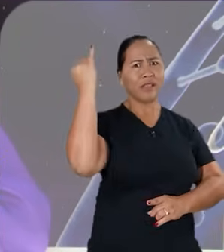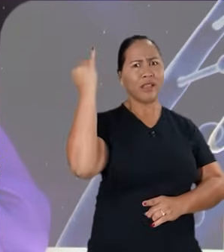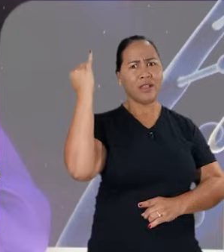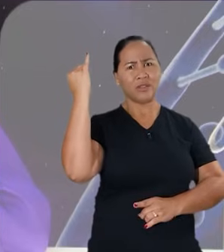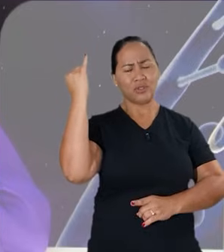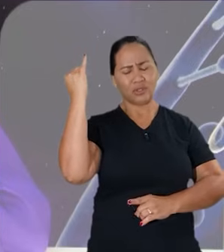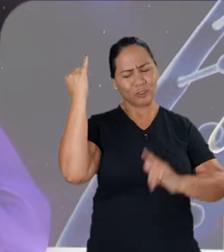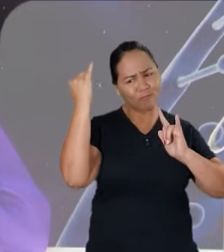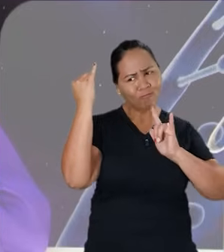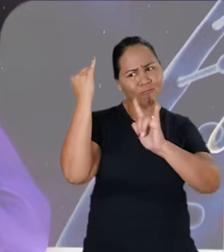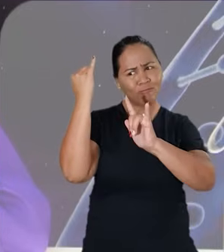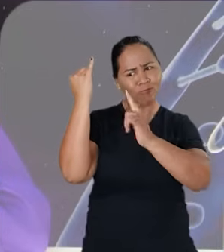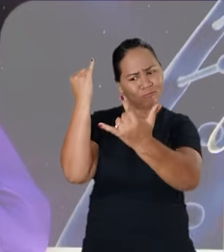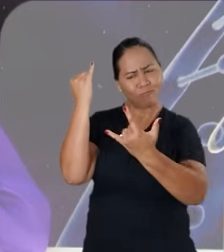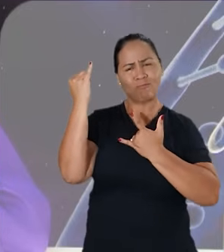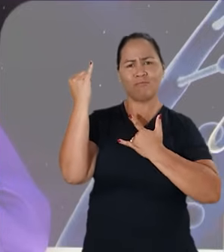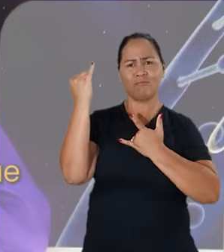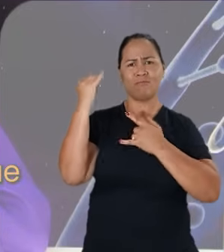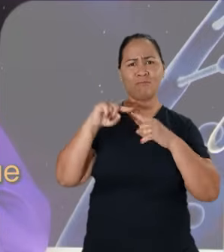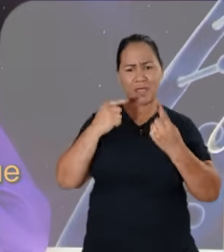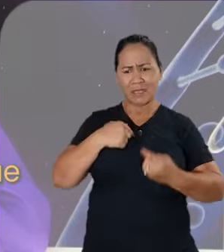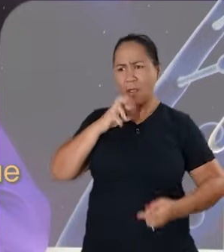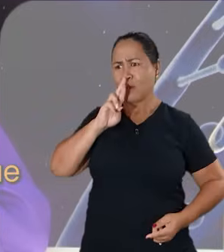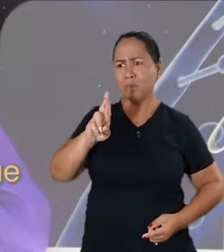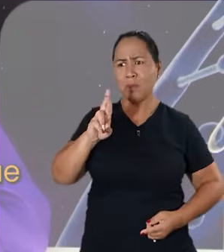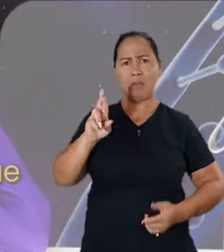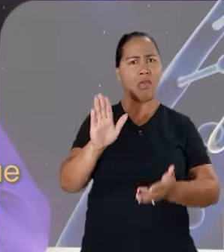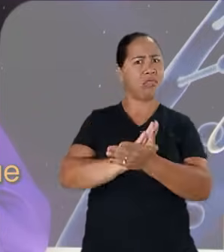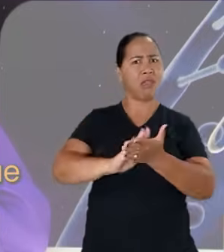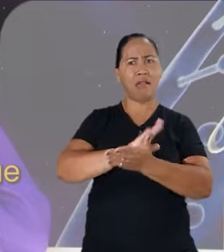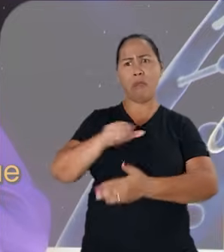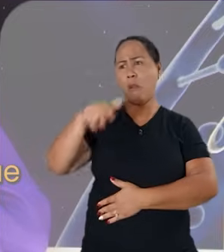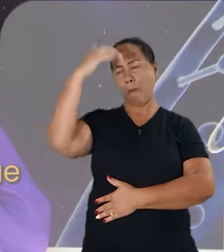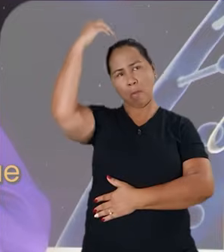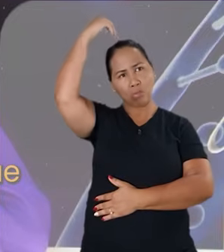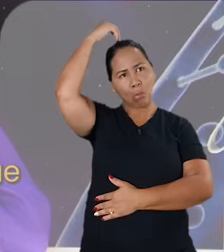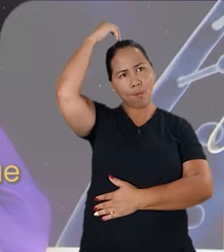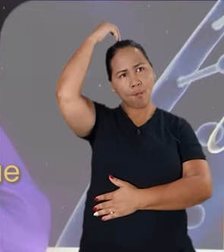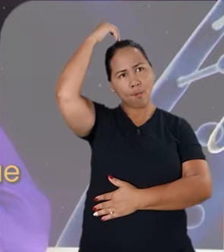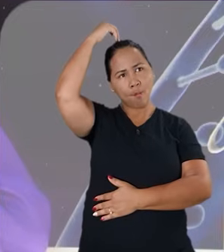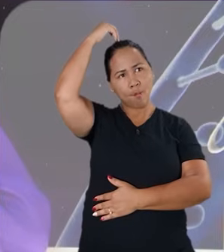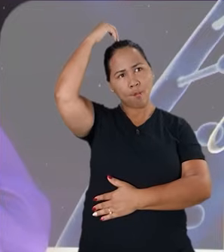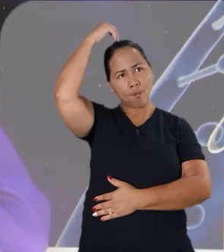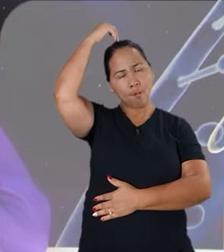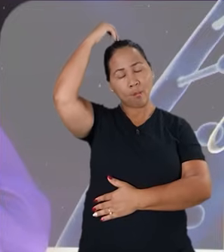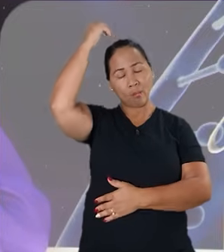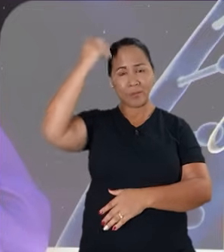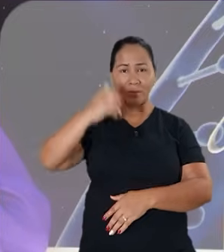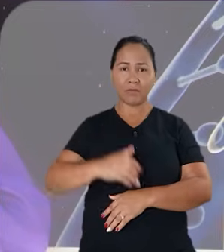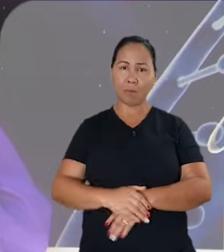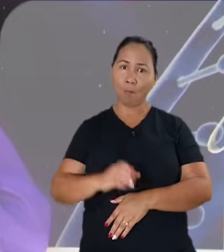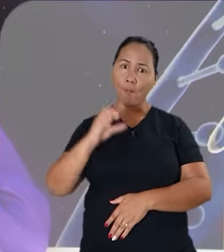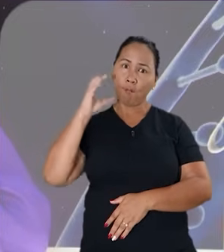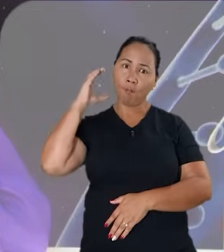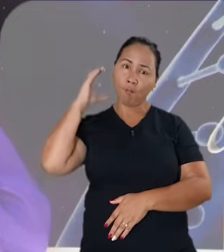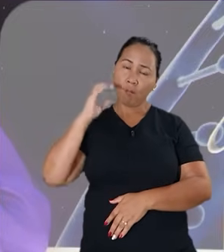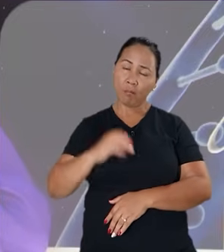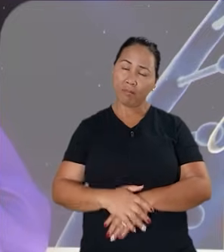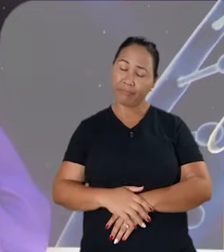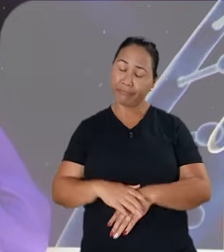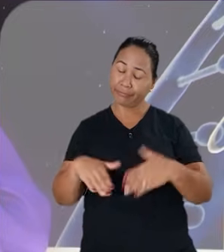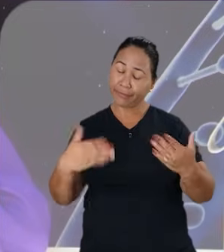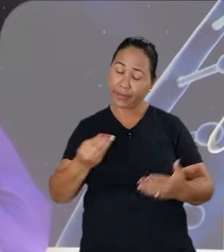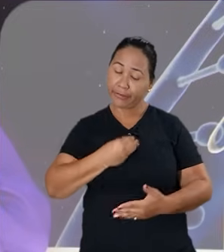importante para ela e o que você fez com a importância que você significa para ela? Nada. Você ignorou.